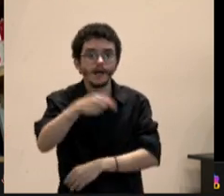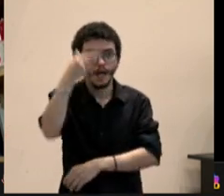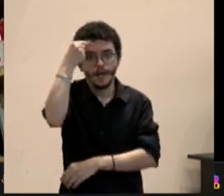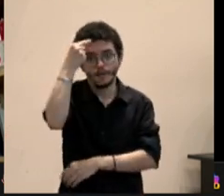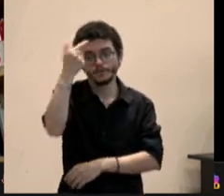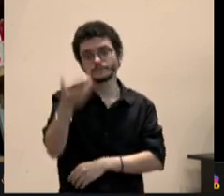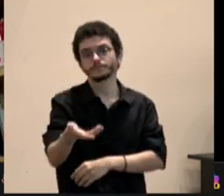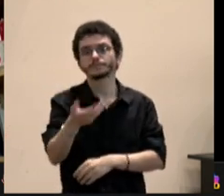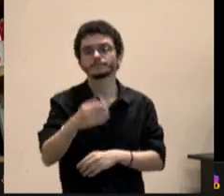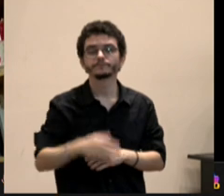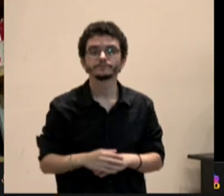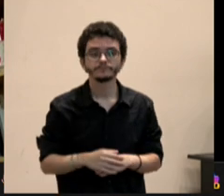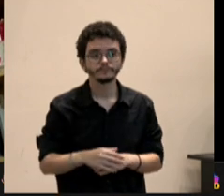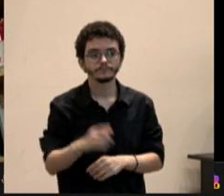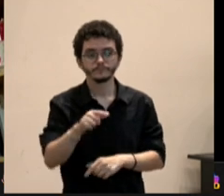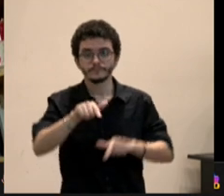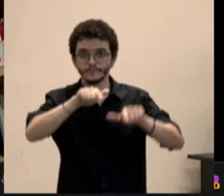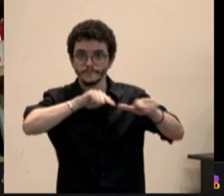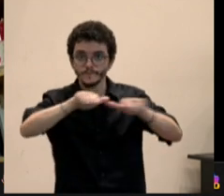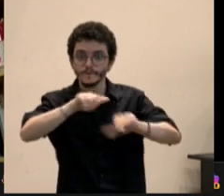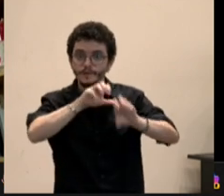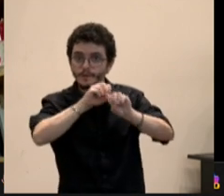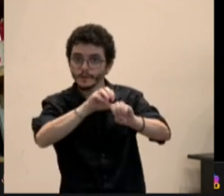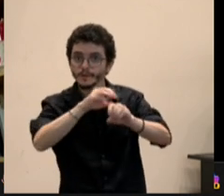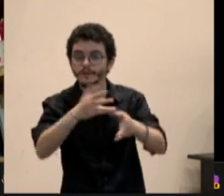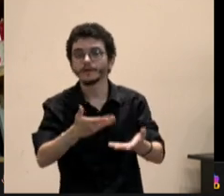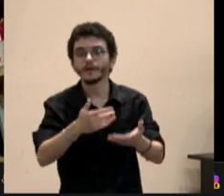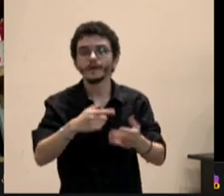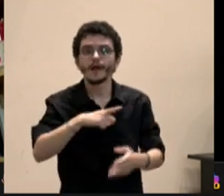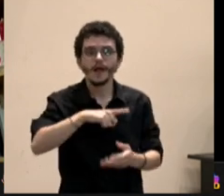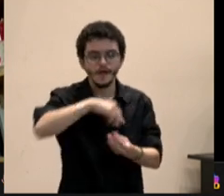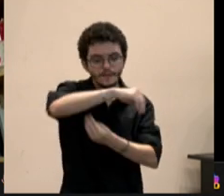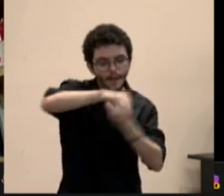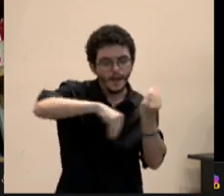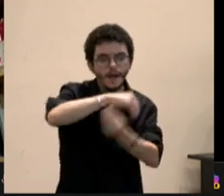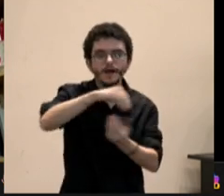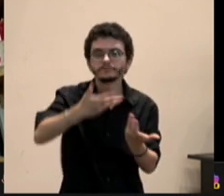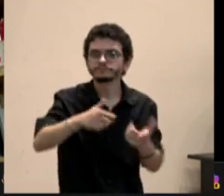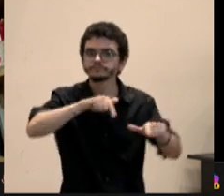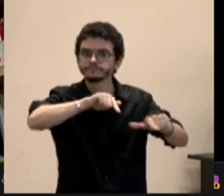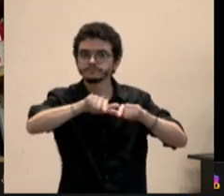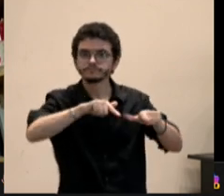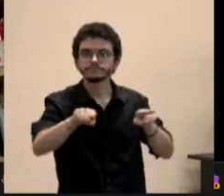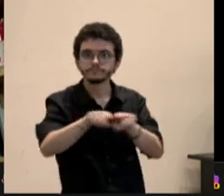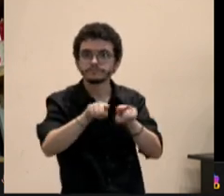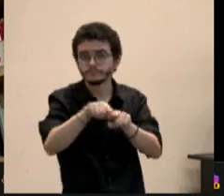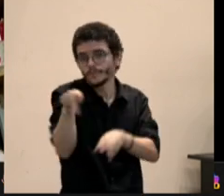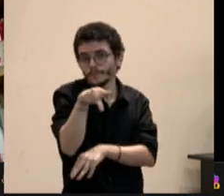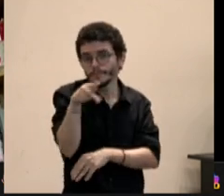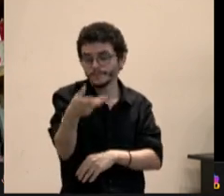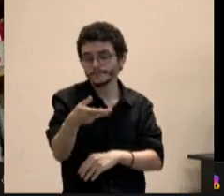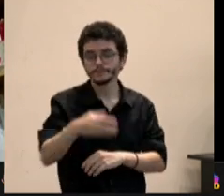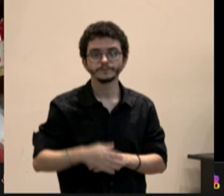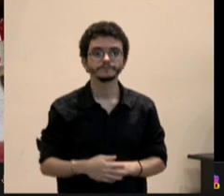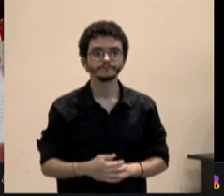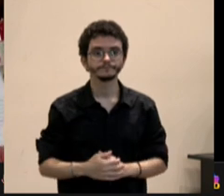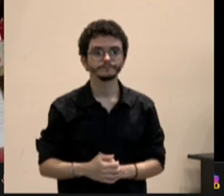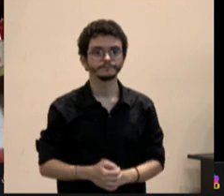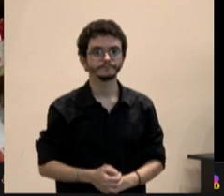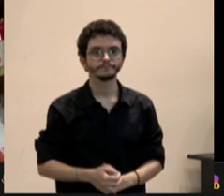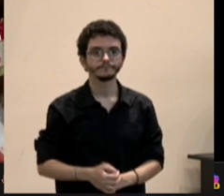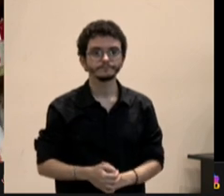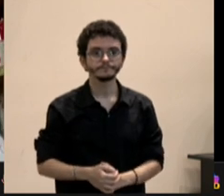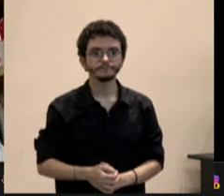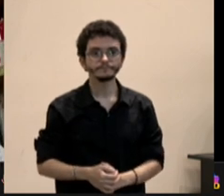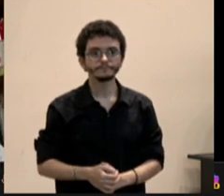universidades, os trabalhadores em educação, que englobam funcionários e englobam professores.